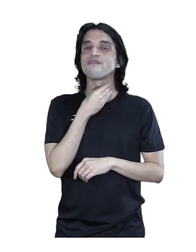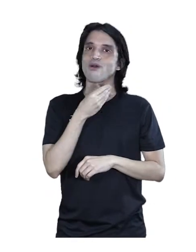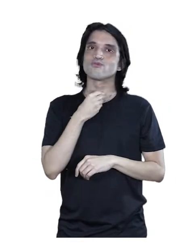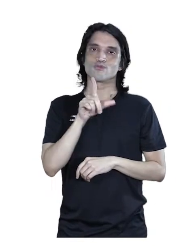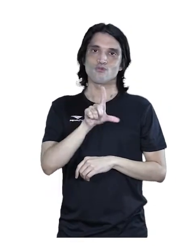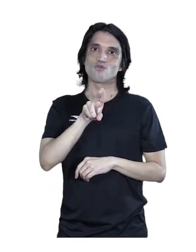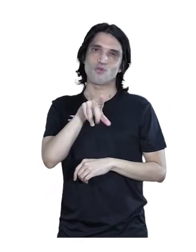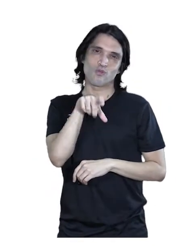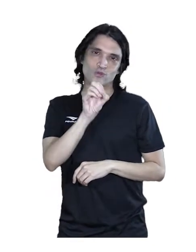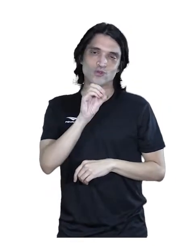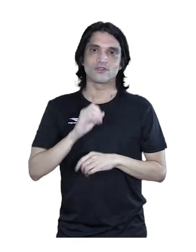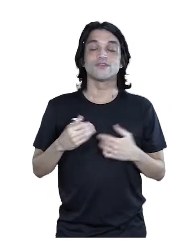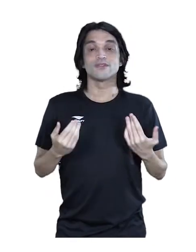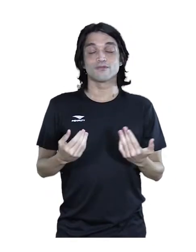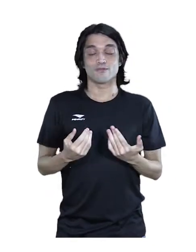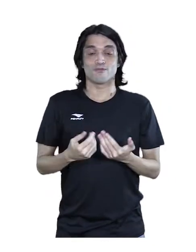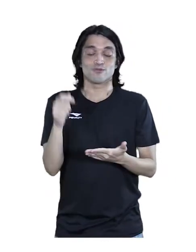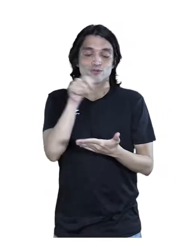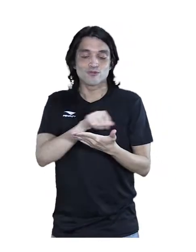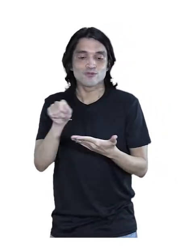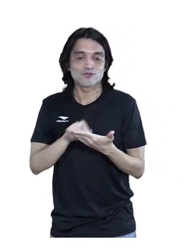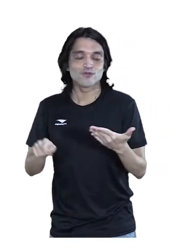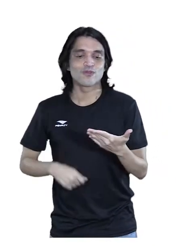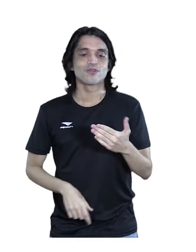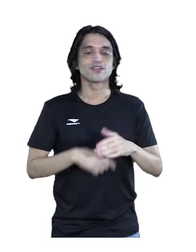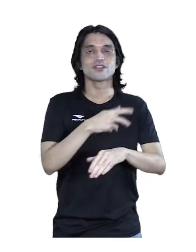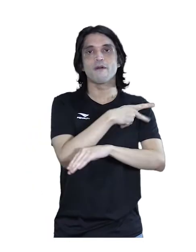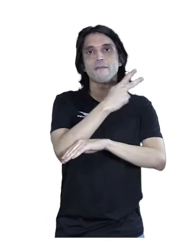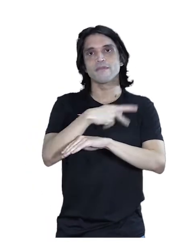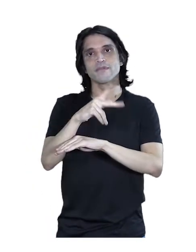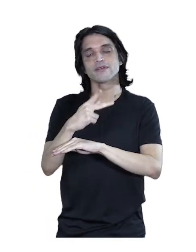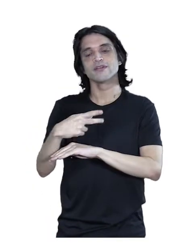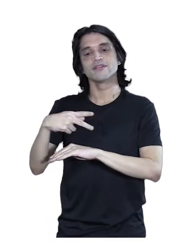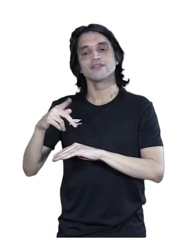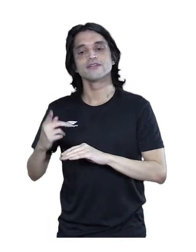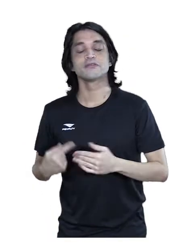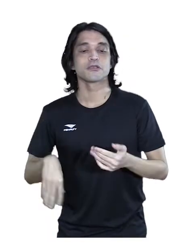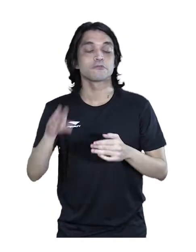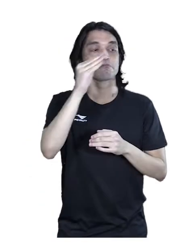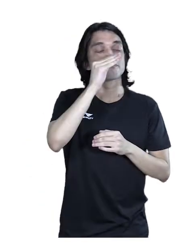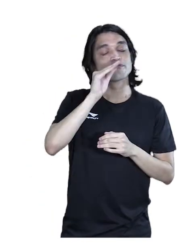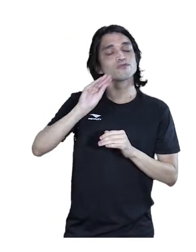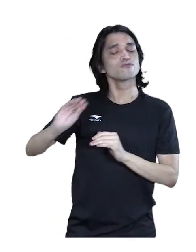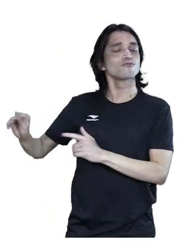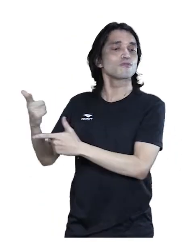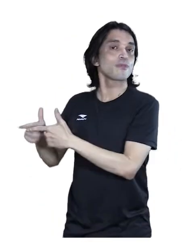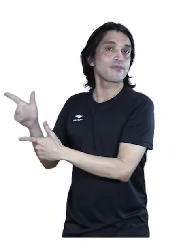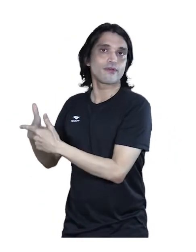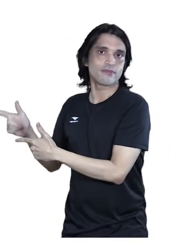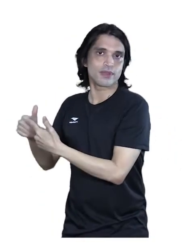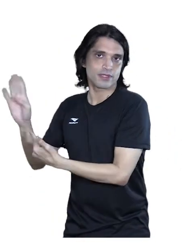parnasianos fecham os olhos para os problemas brasileiros e tentam construir uma vida de requinte, que na verdade